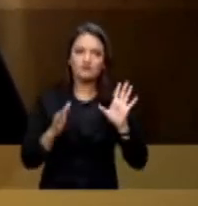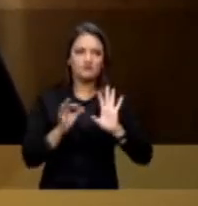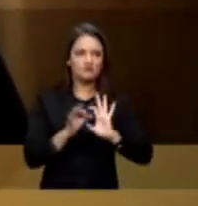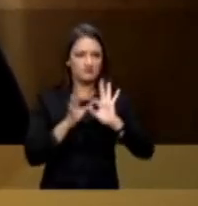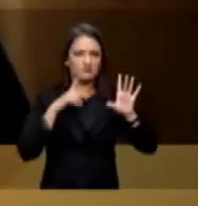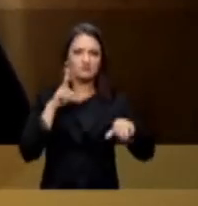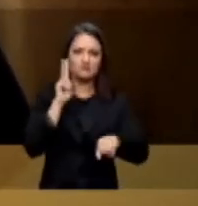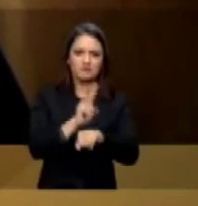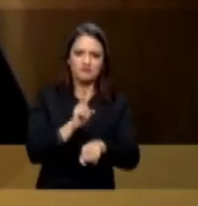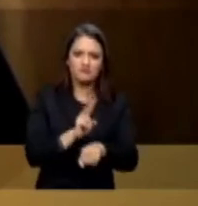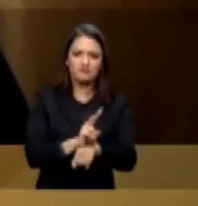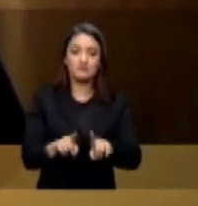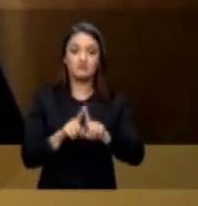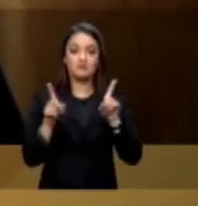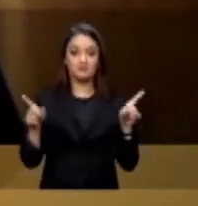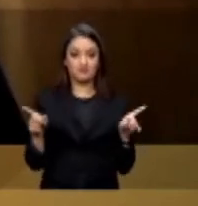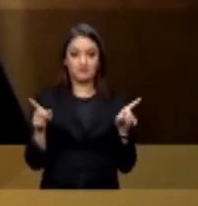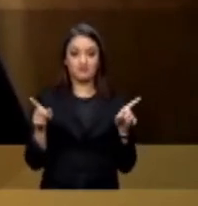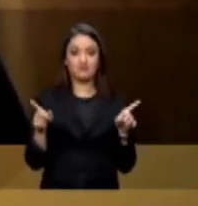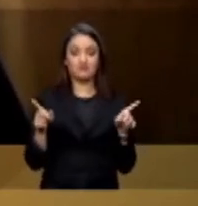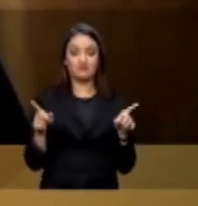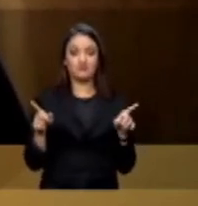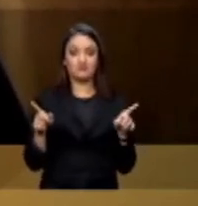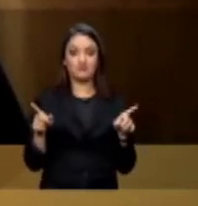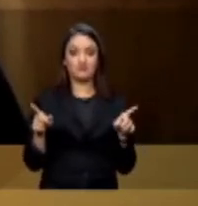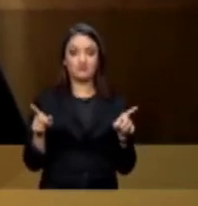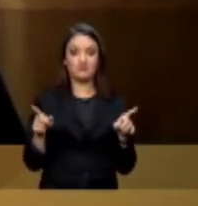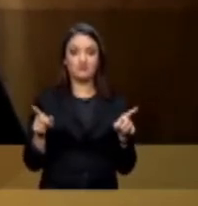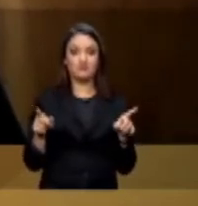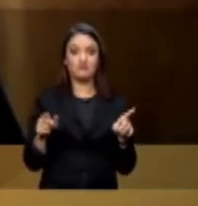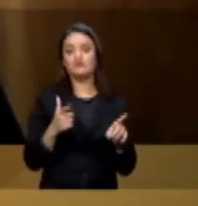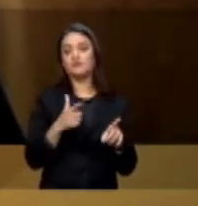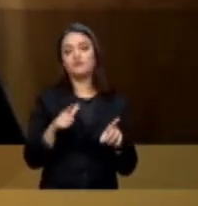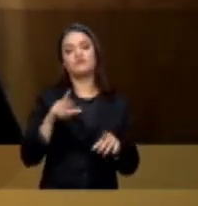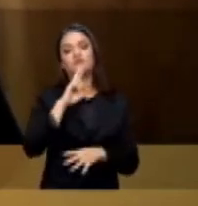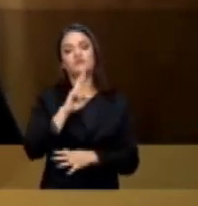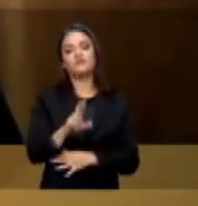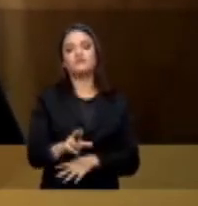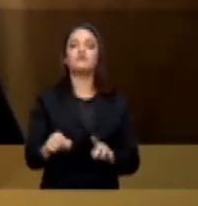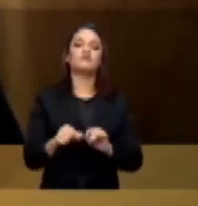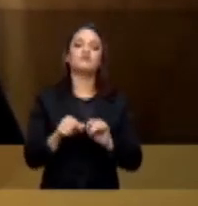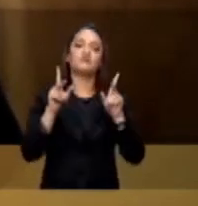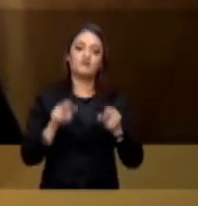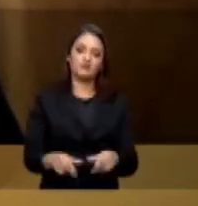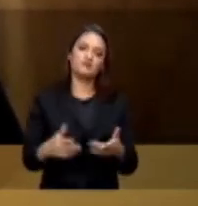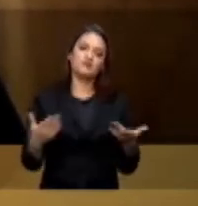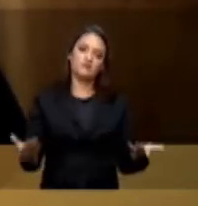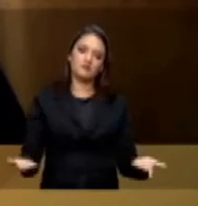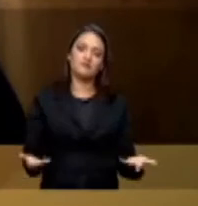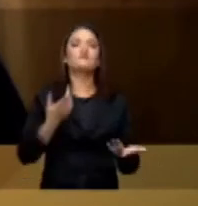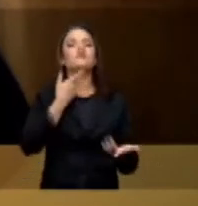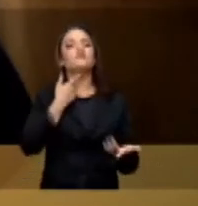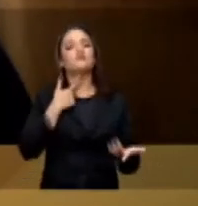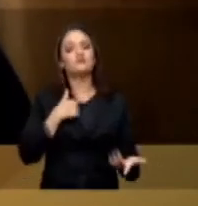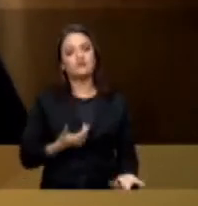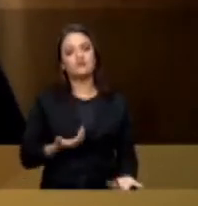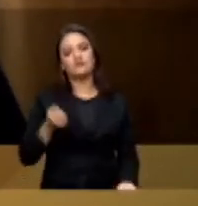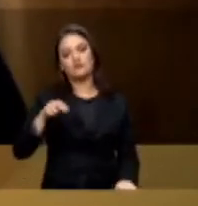eles não chegam a produzir o resultado buscado pelos autores da ação. Por isso, o